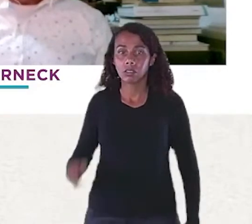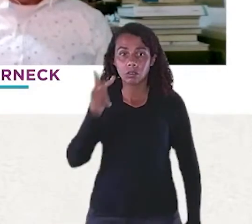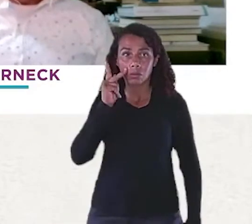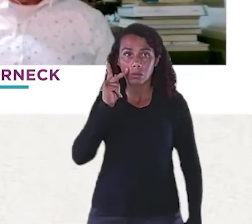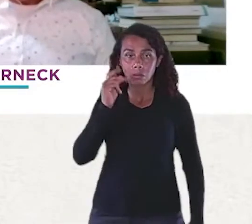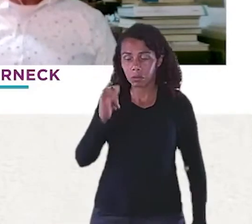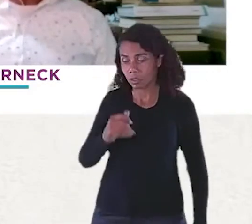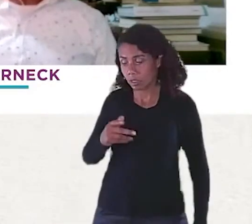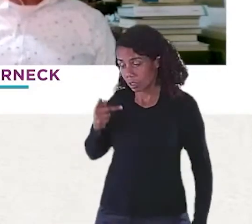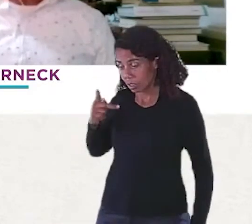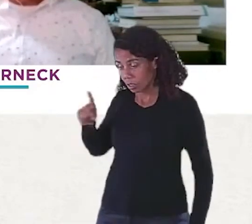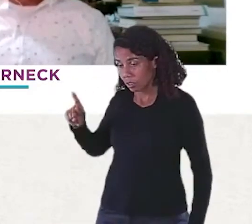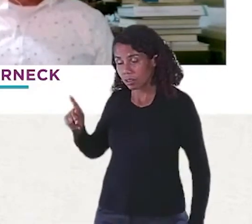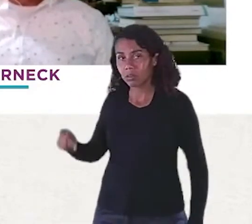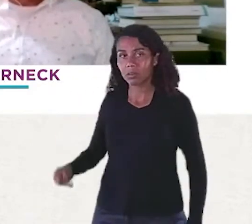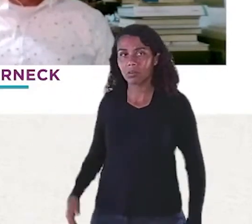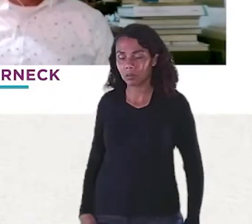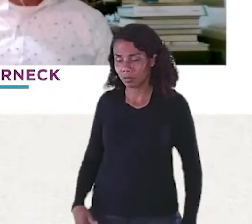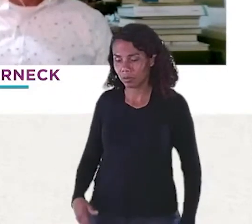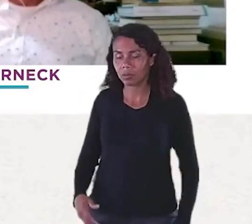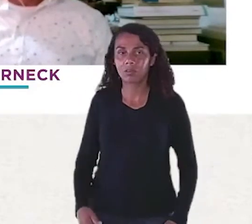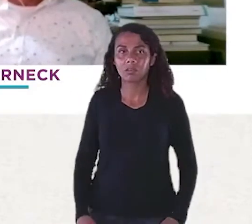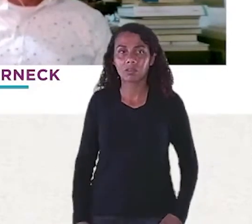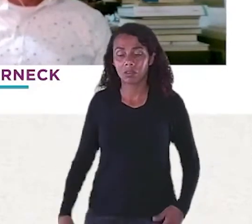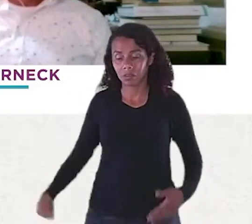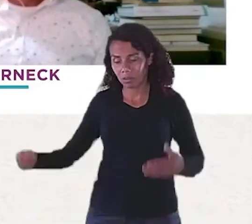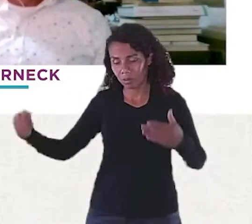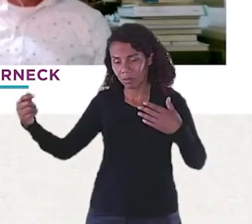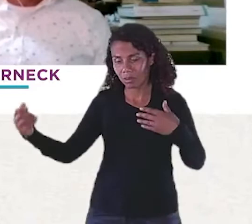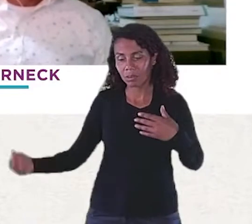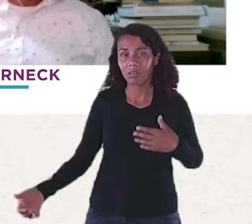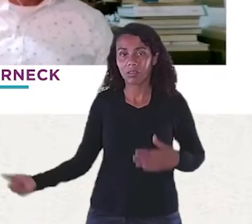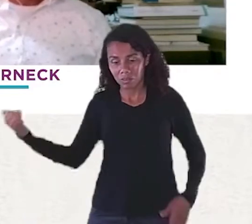Afonso, por que você não senta? Vai demorar ainda.